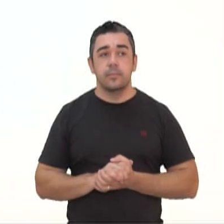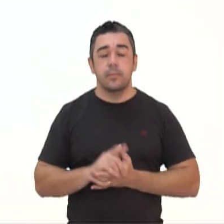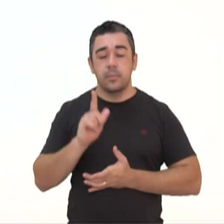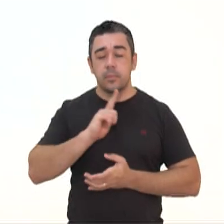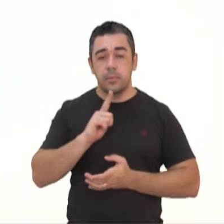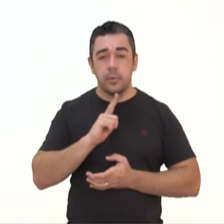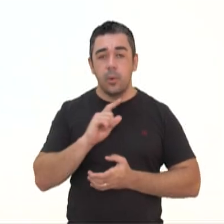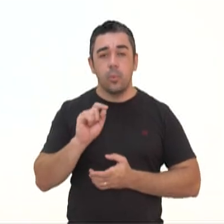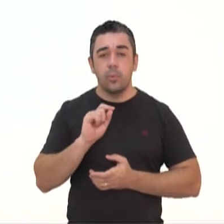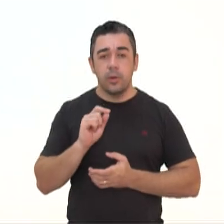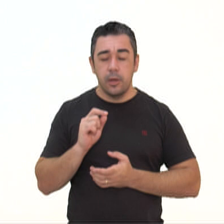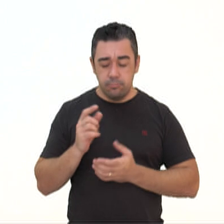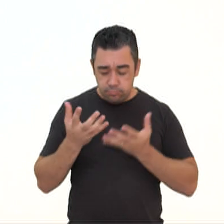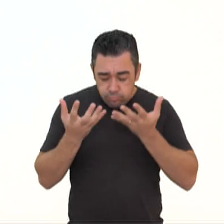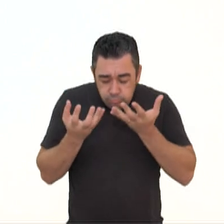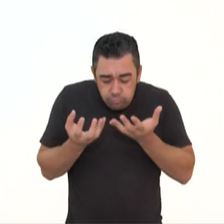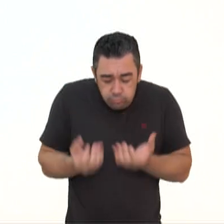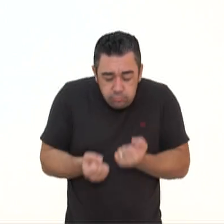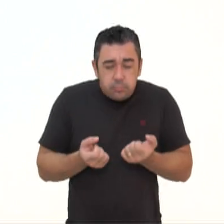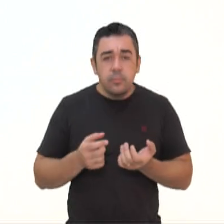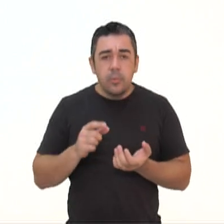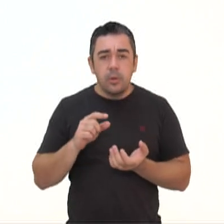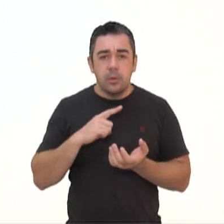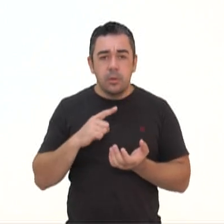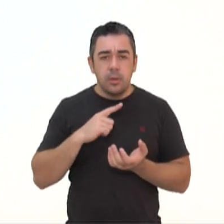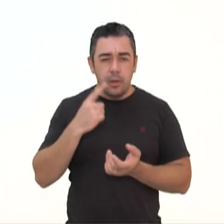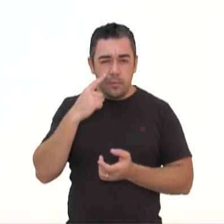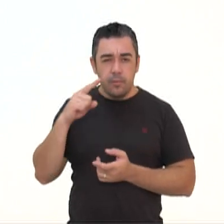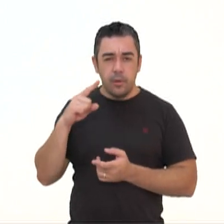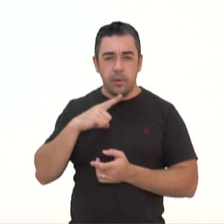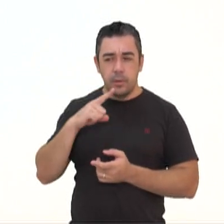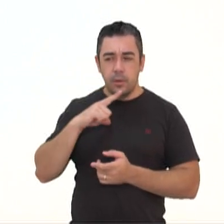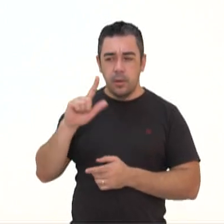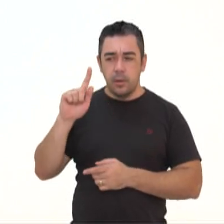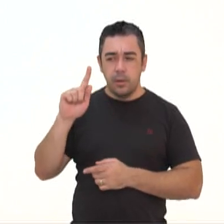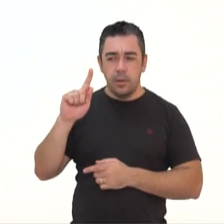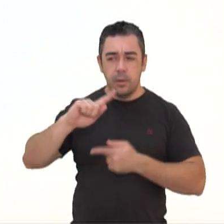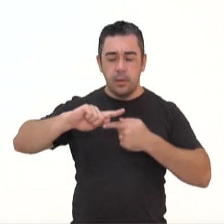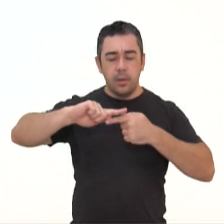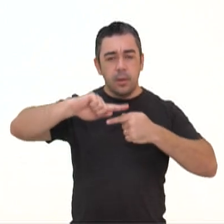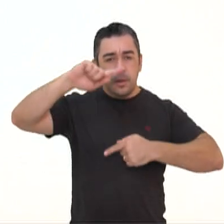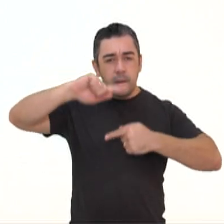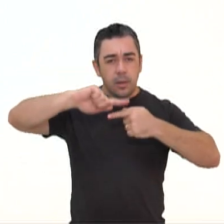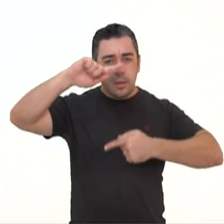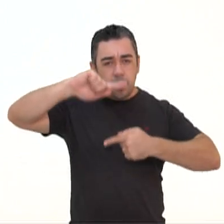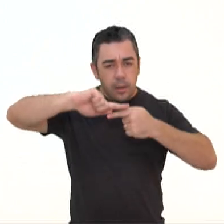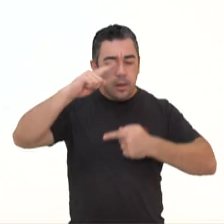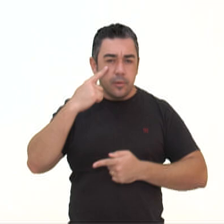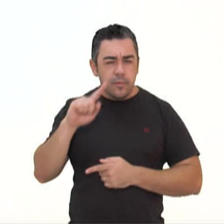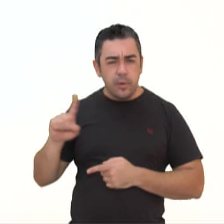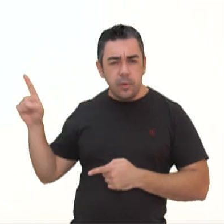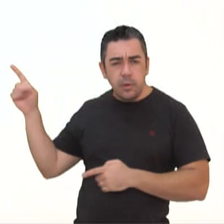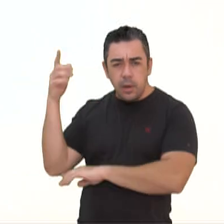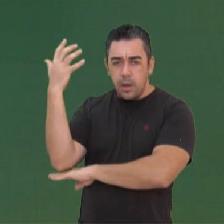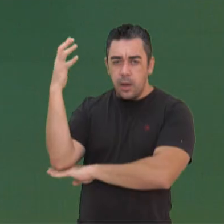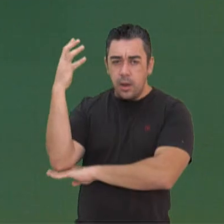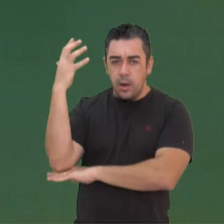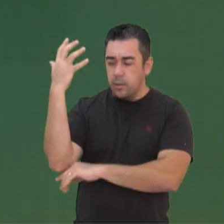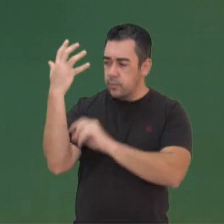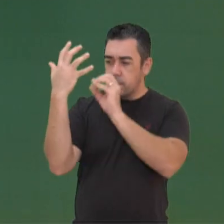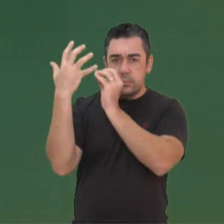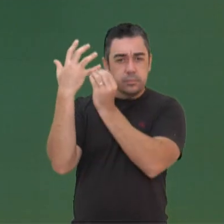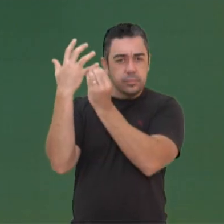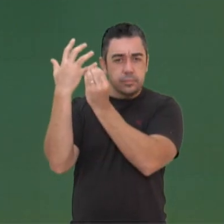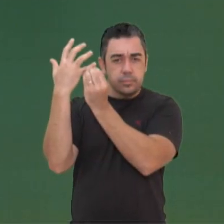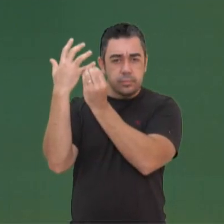potencial gravitacional. Então, percebam aqui que tem o desenho de uma árvore e aqui a gente tem uma maçãzinha presa, fixa,